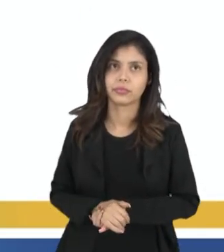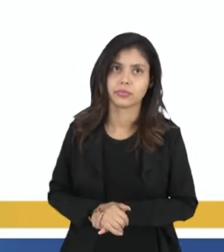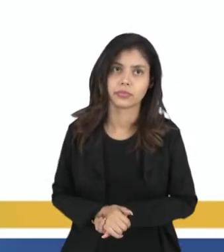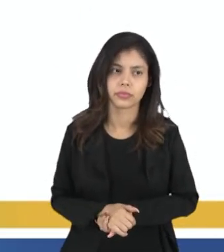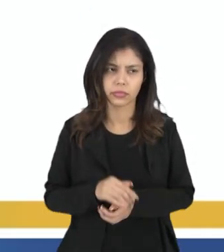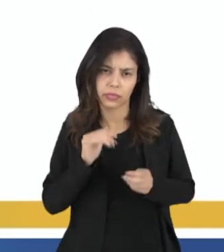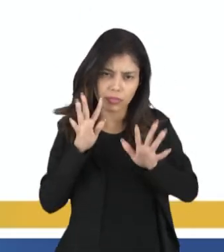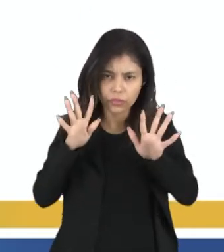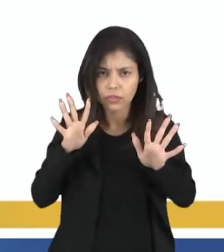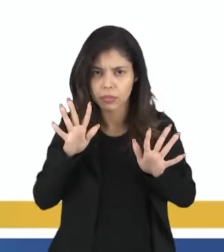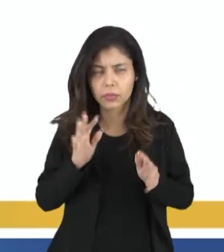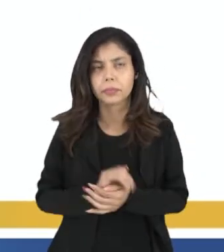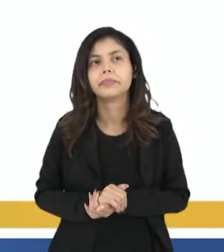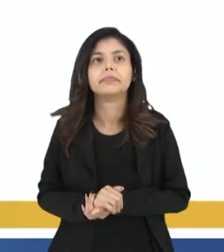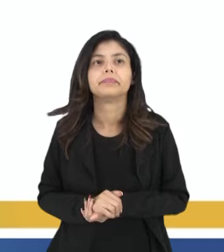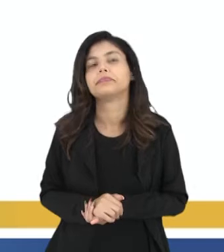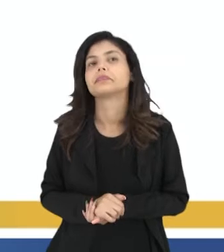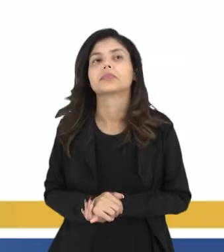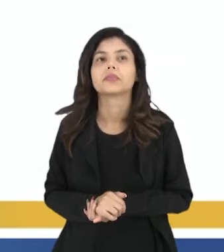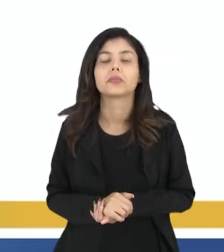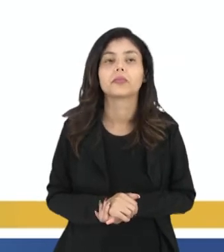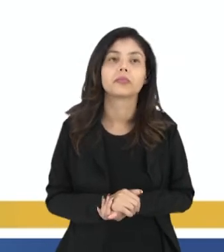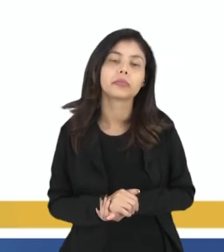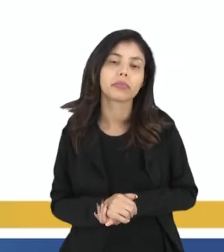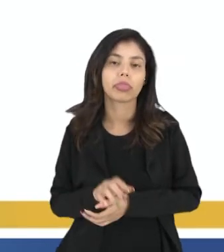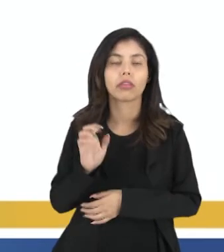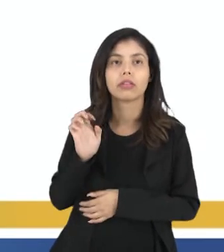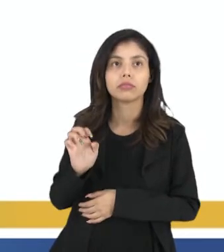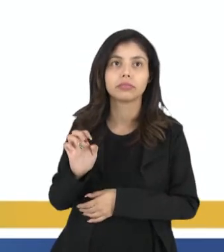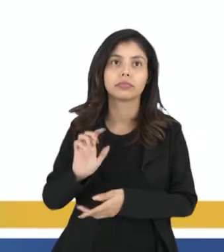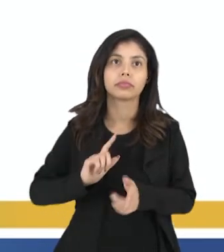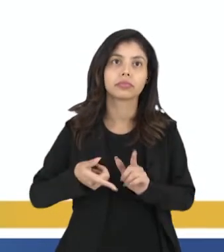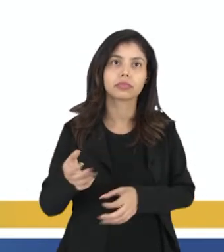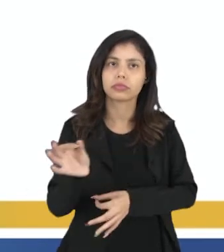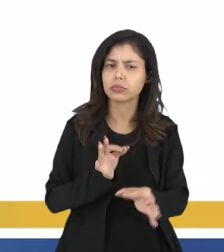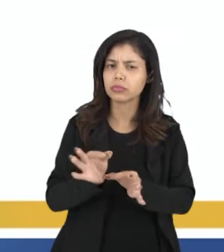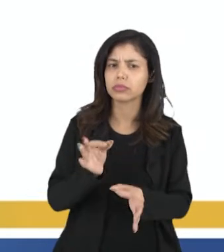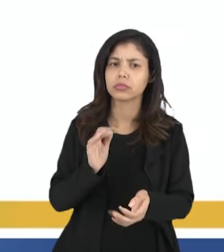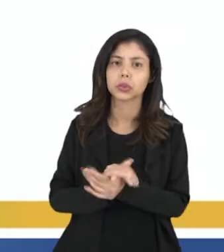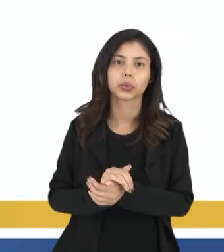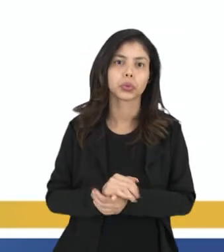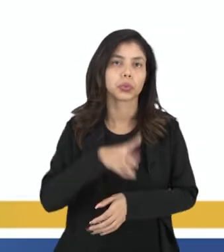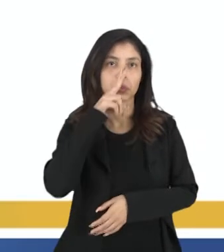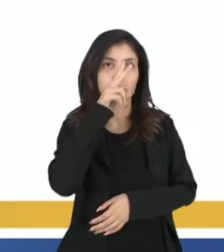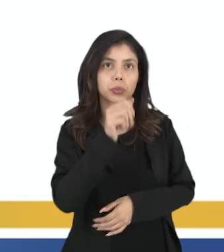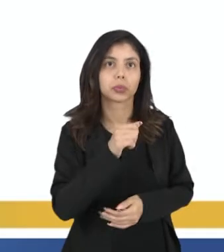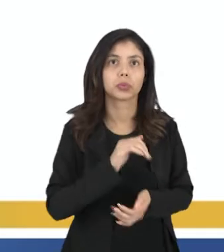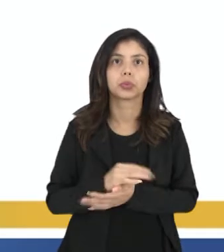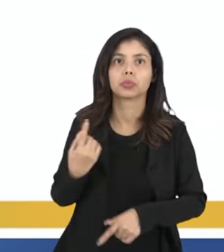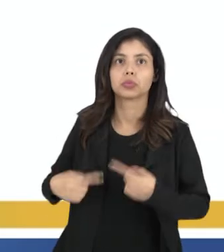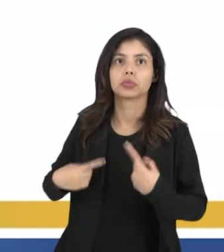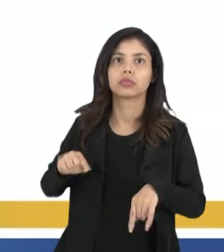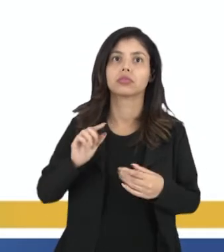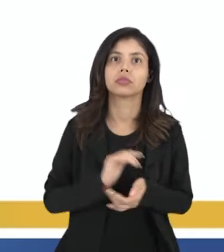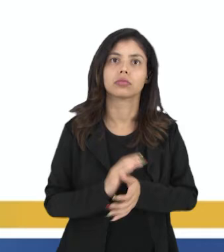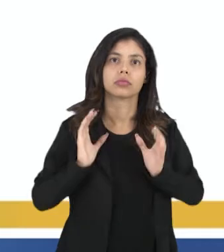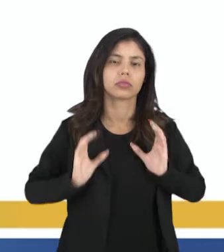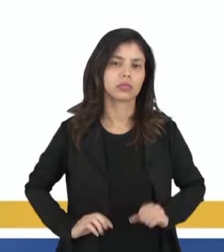fica em suspenso essa questão também, tá? A ele, controle do poder político por cidadão mais